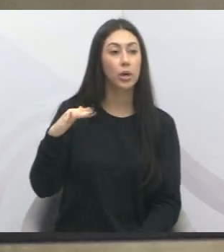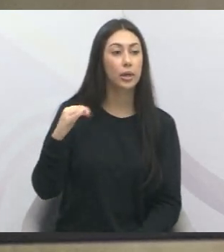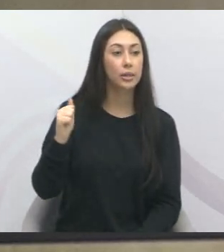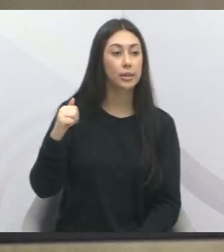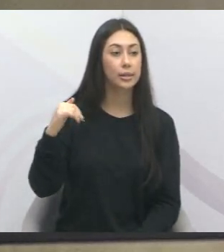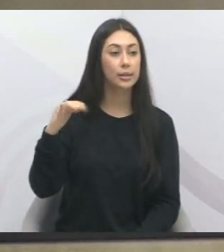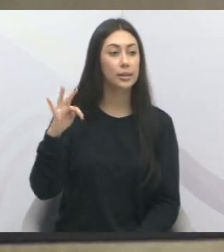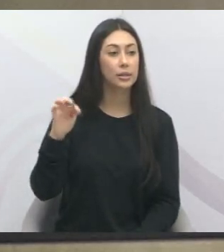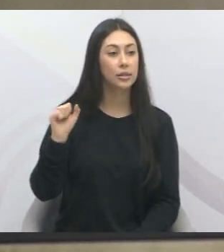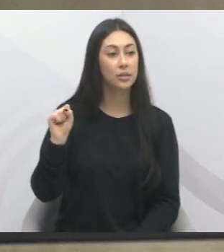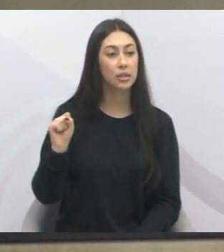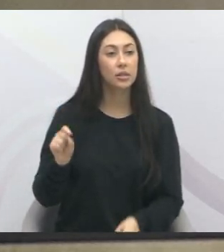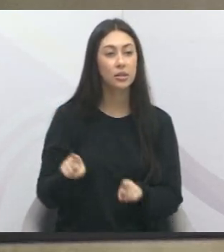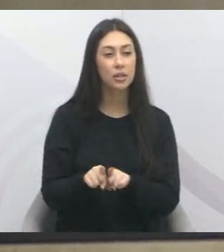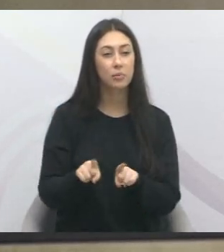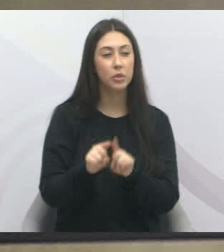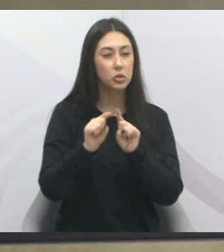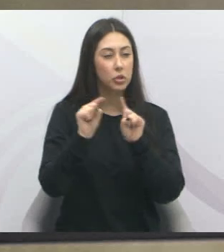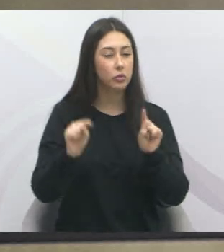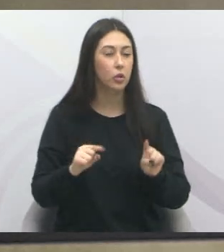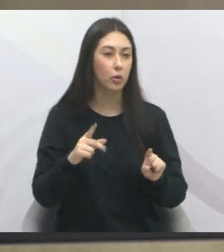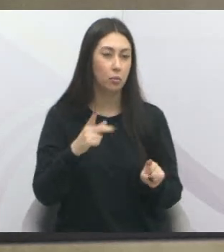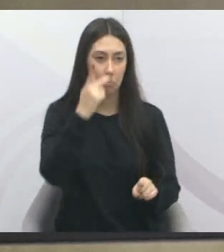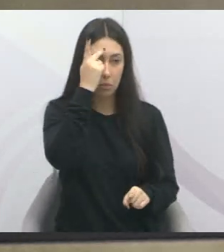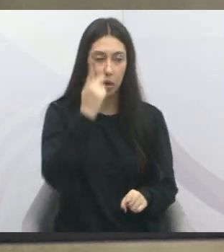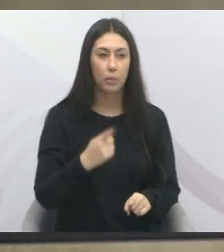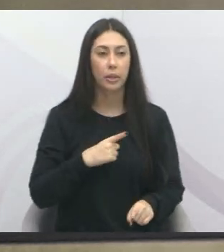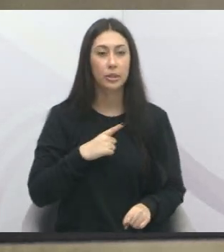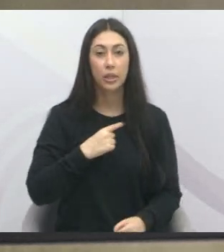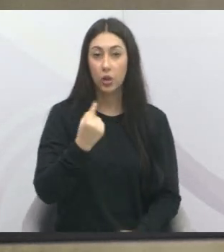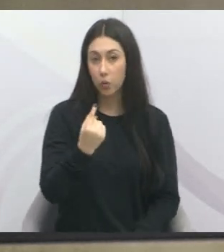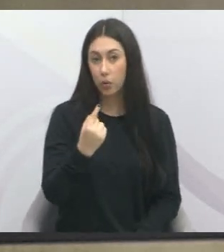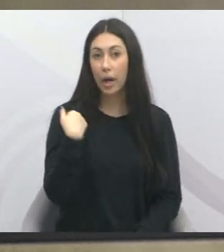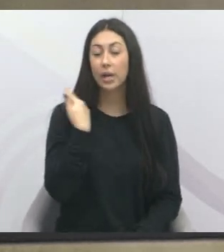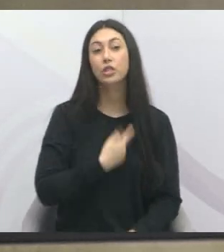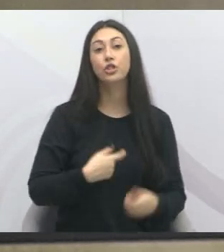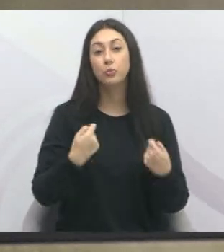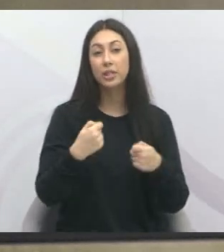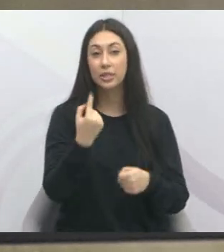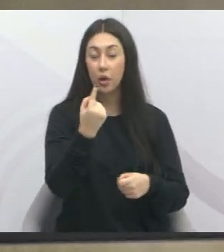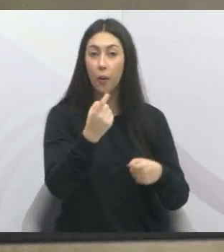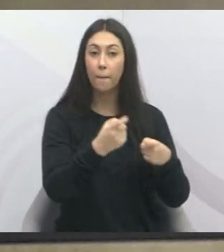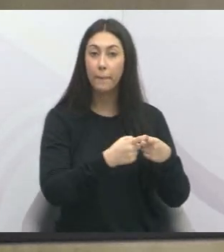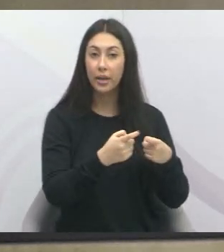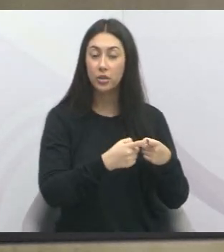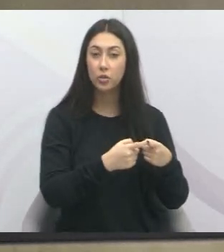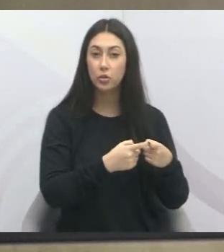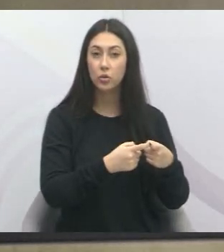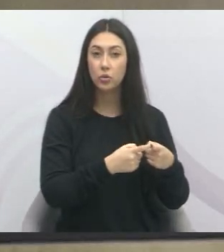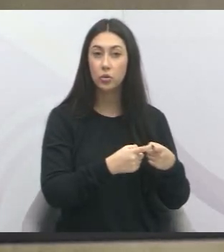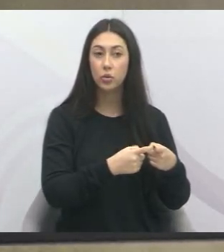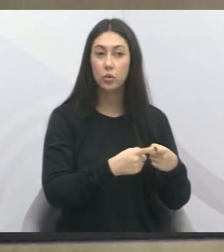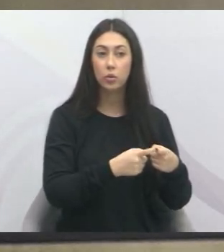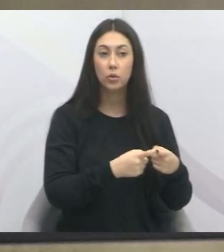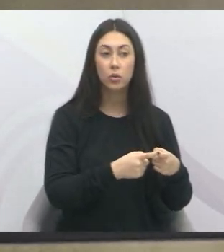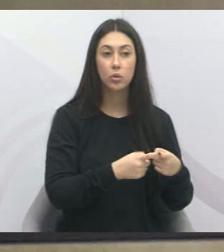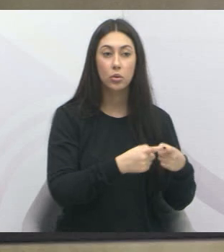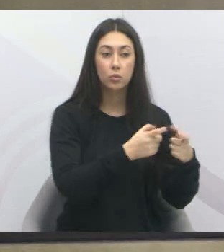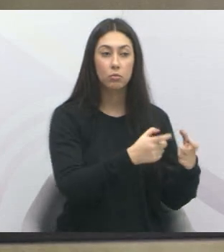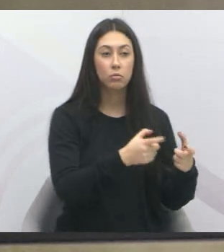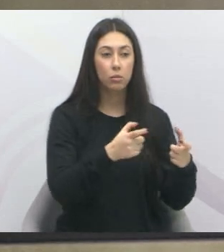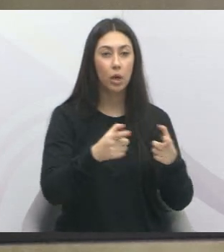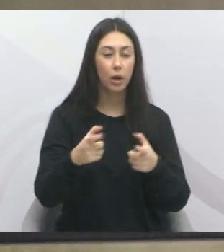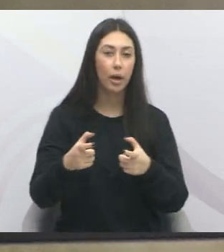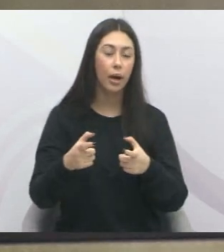servidor próprio, nós temos 1. Nós temos a necessidade de um médico no Parque Brasil, 2 no Jardim das Indústrias, 1 no Bandeira, 1